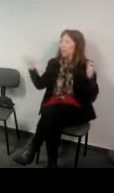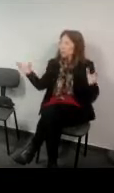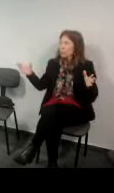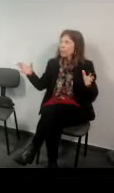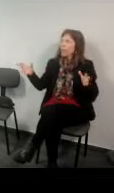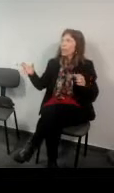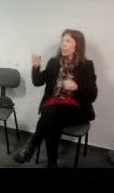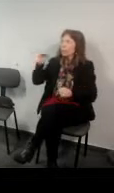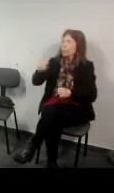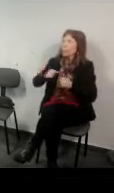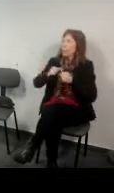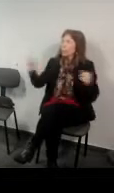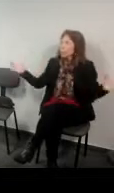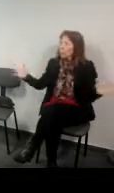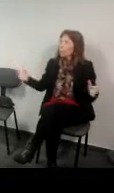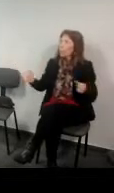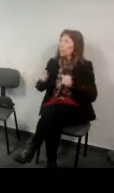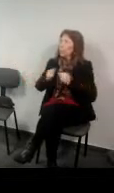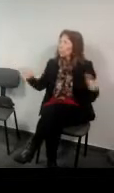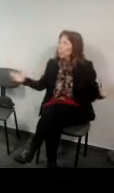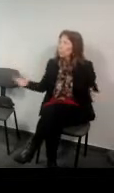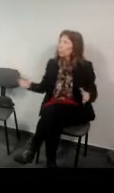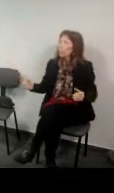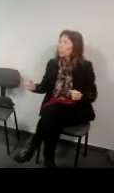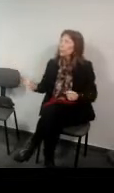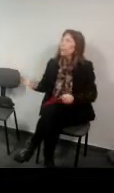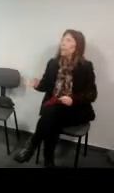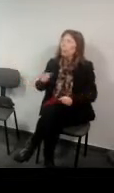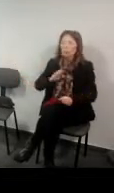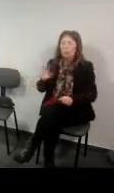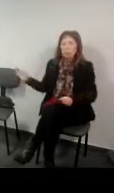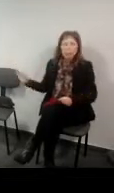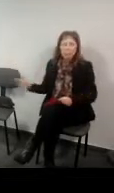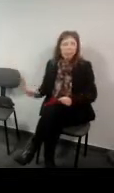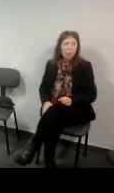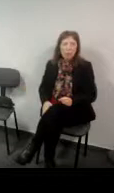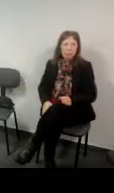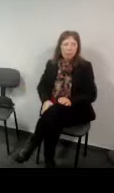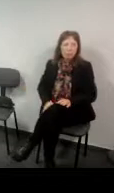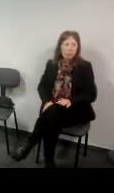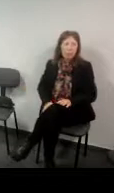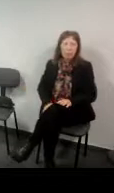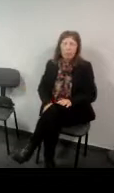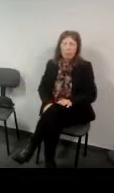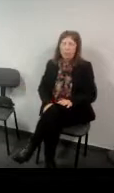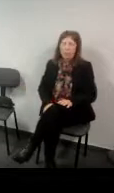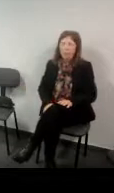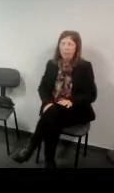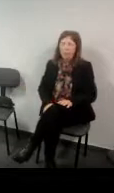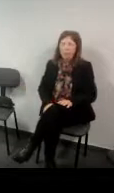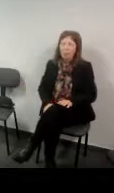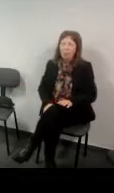você faz essa dispersão por impacto, que é o empuxo, normalmente resolve. Isso aí nós usamos muito